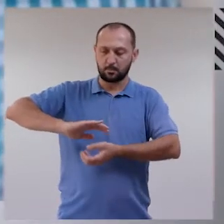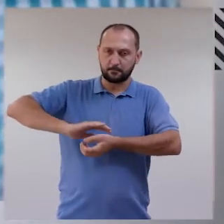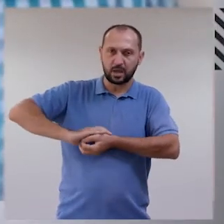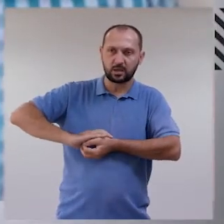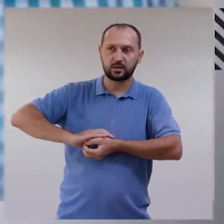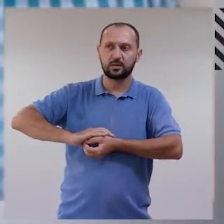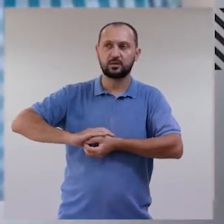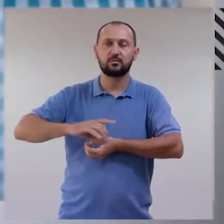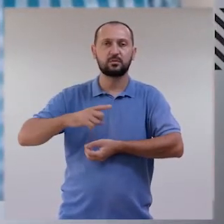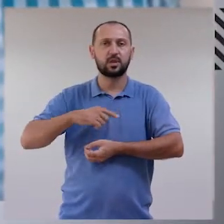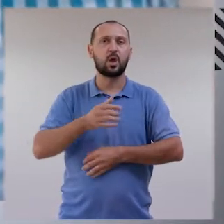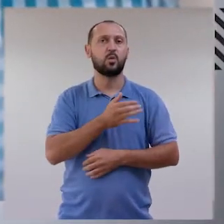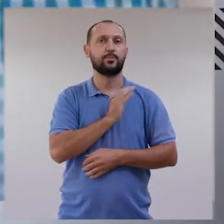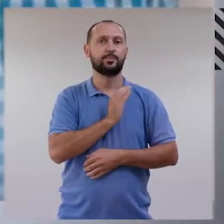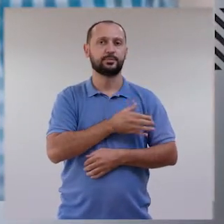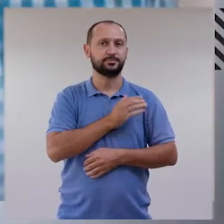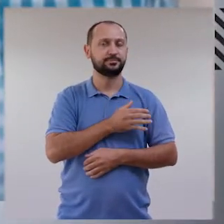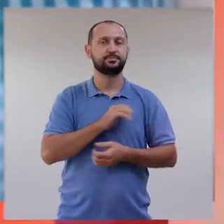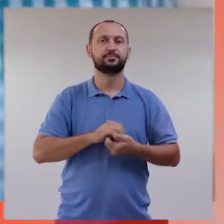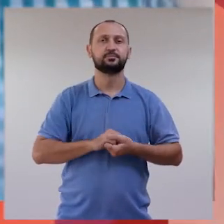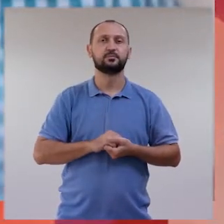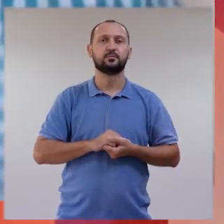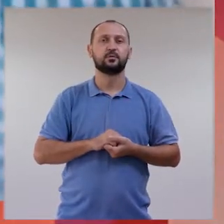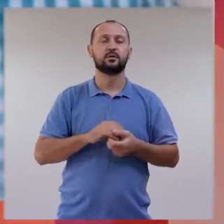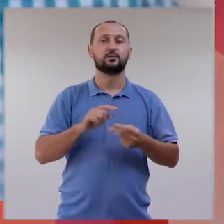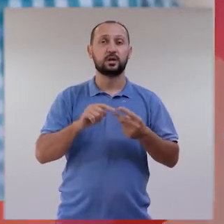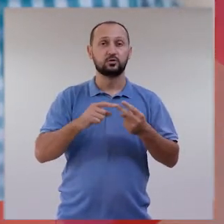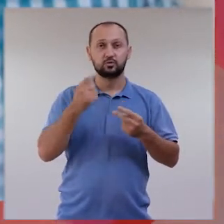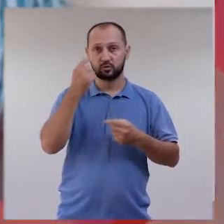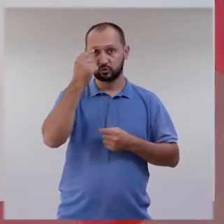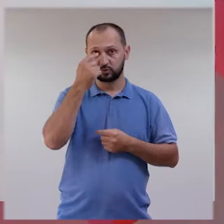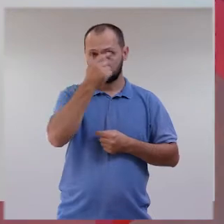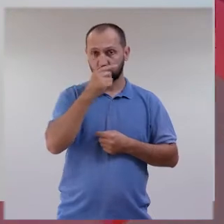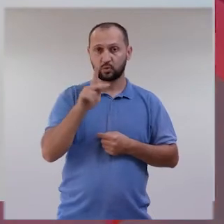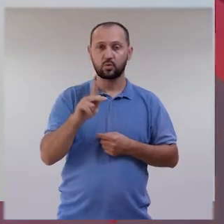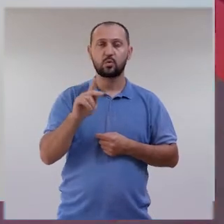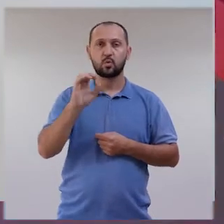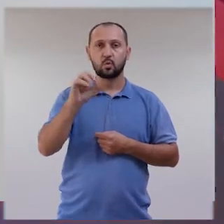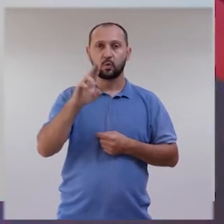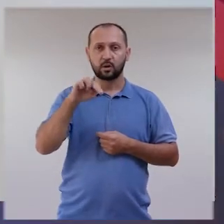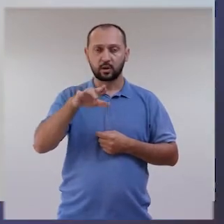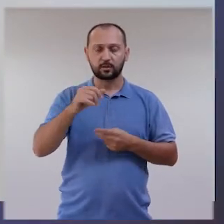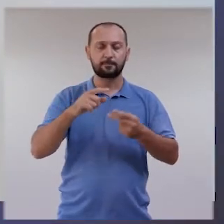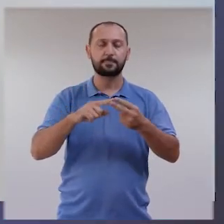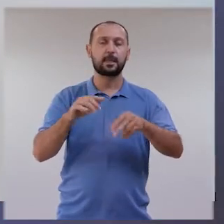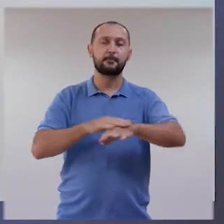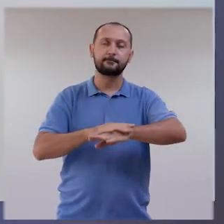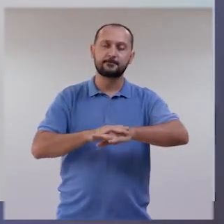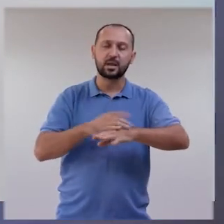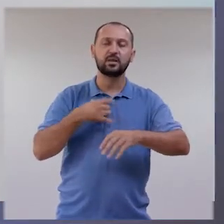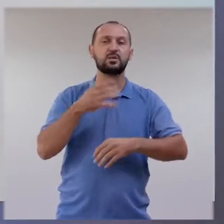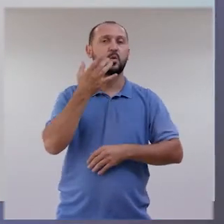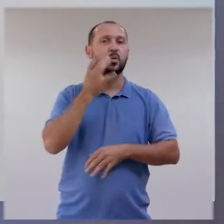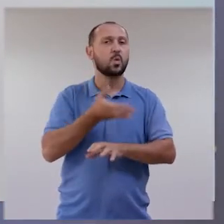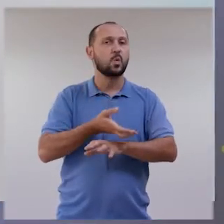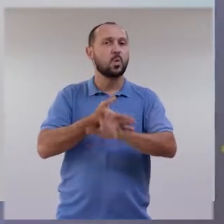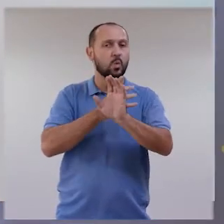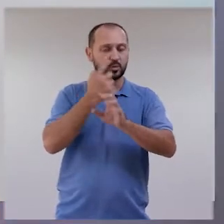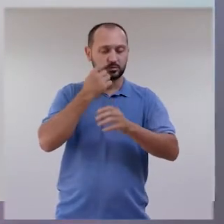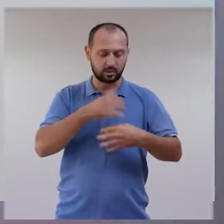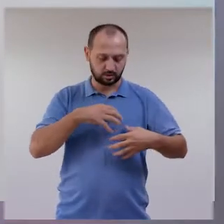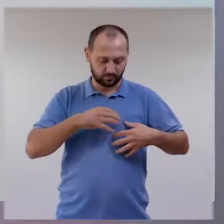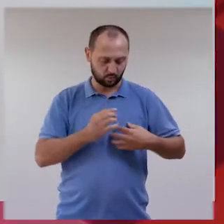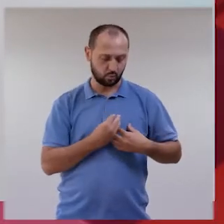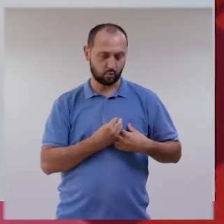o pâncreas, tem coração, tem as 2 córneas, nós temos pele, nós temos ossos, nós